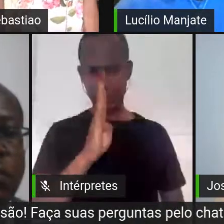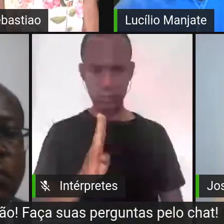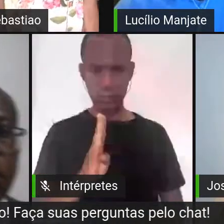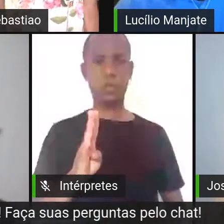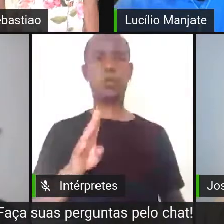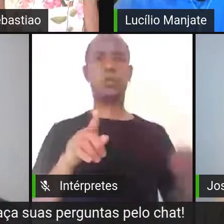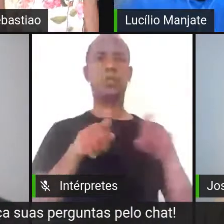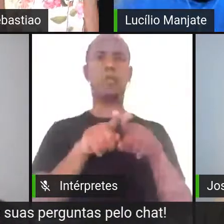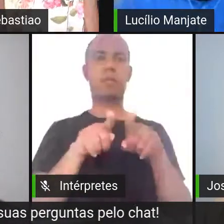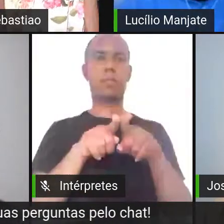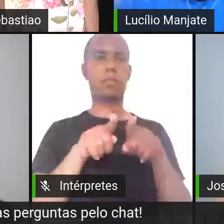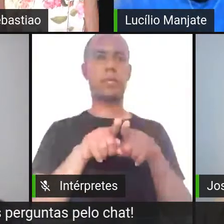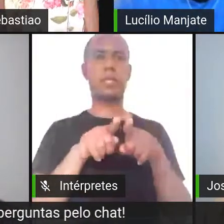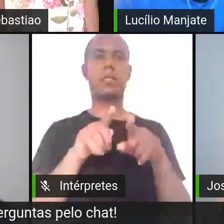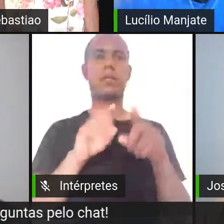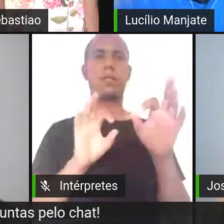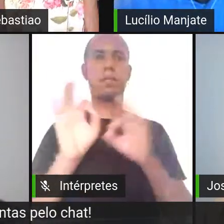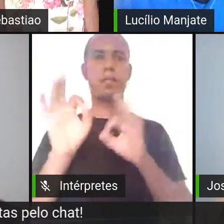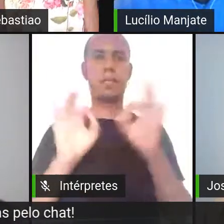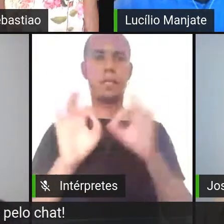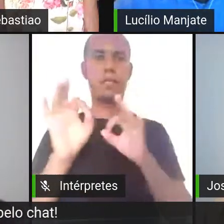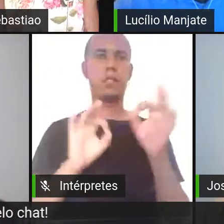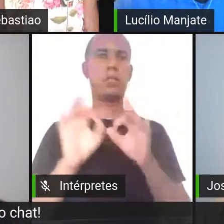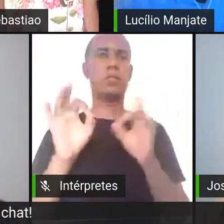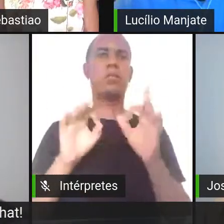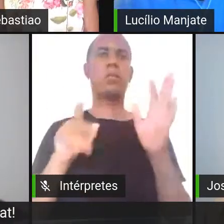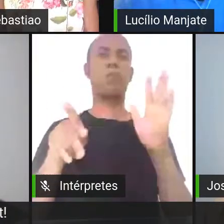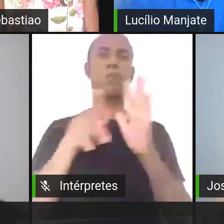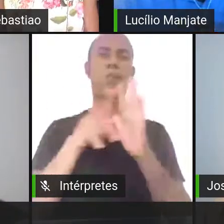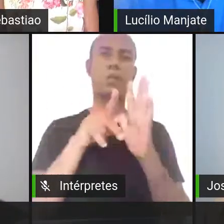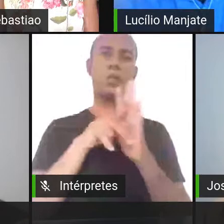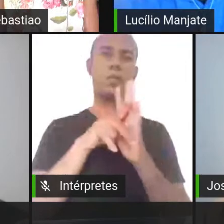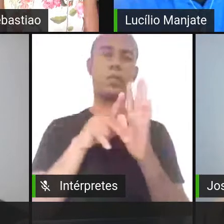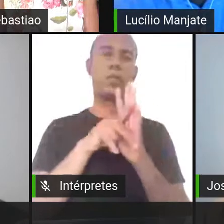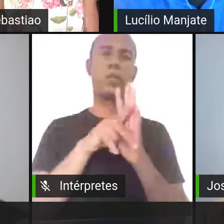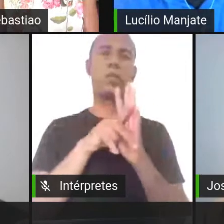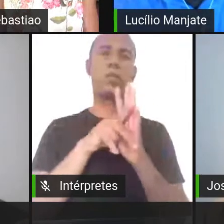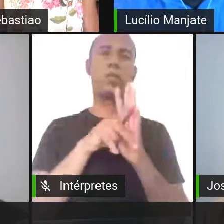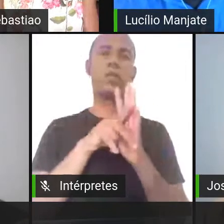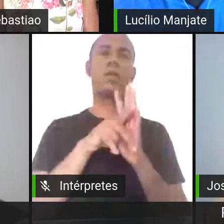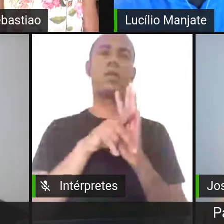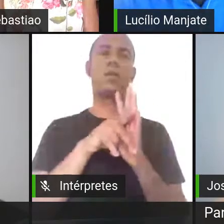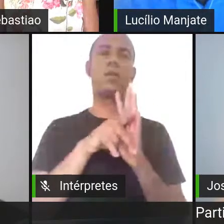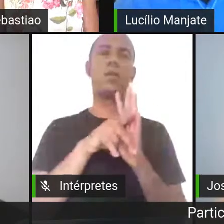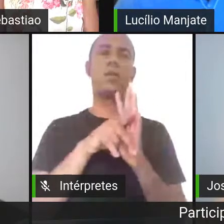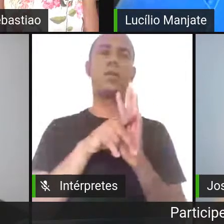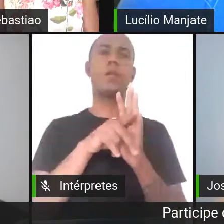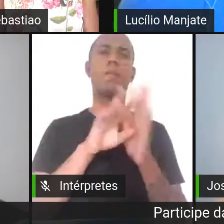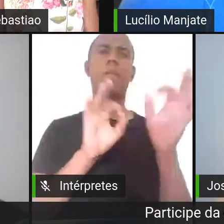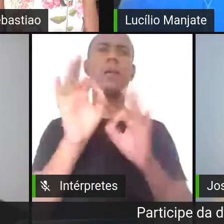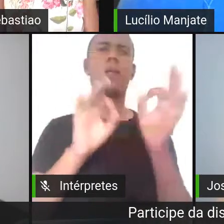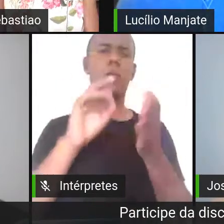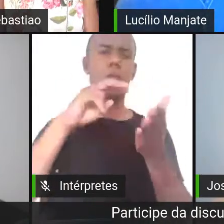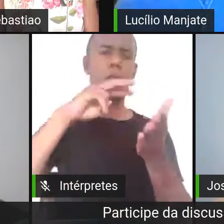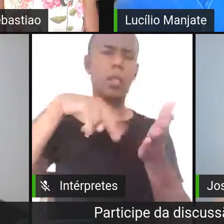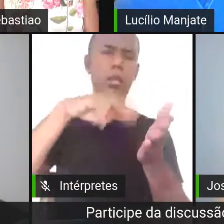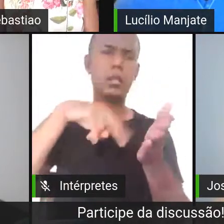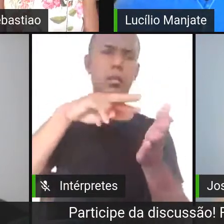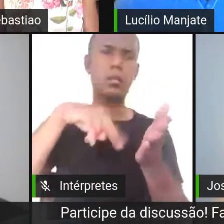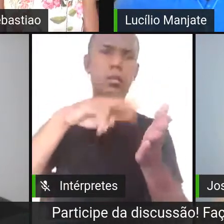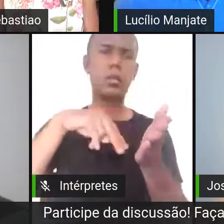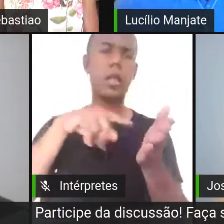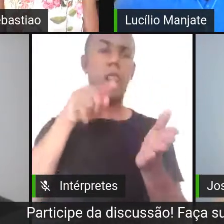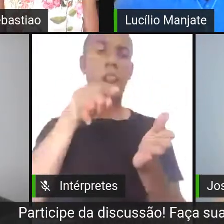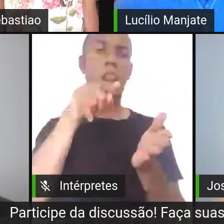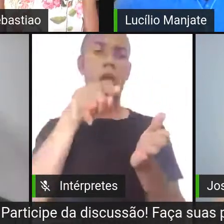nacional, mas havia ali qualquer coisa parecido com um plano de leitura em que o livro estava lá inserido. Quer dizer, temos que fazer